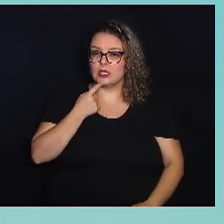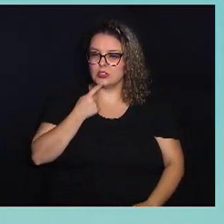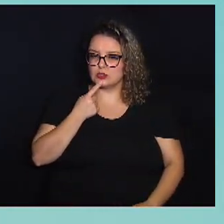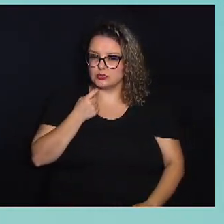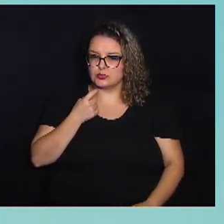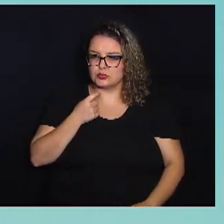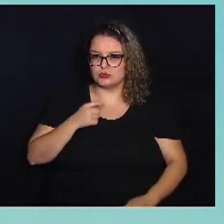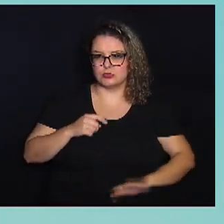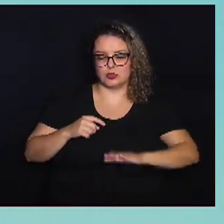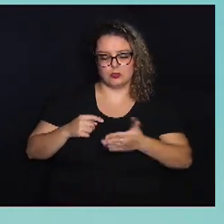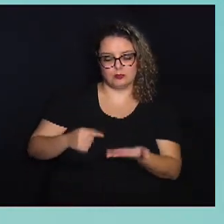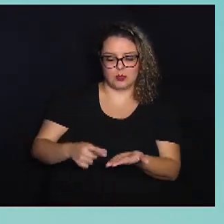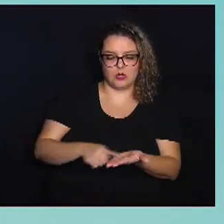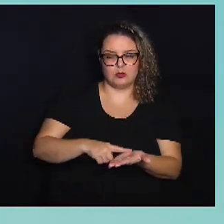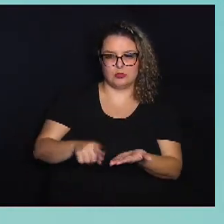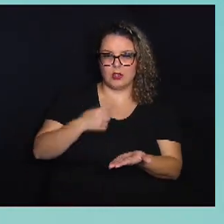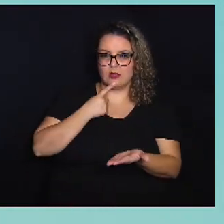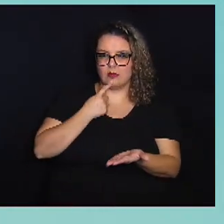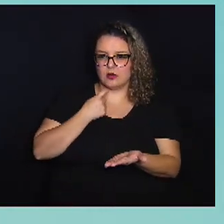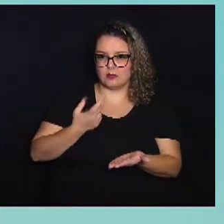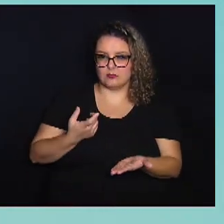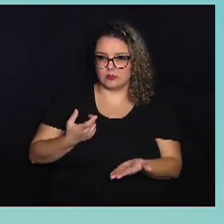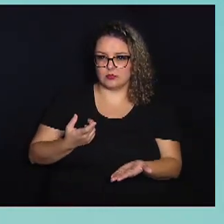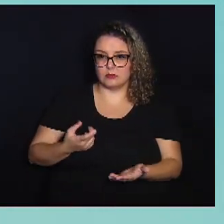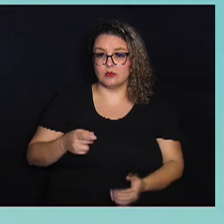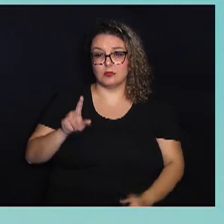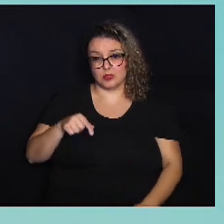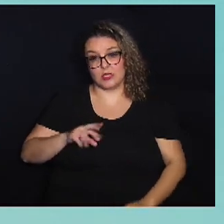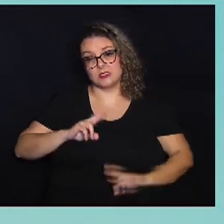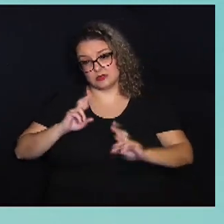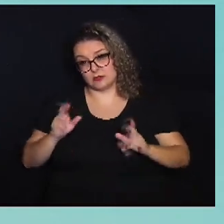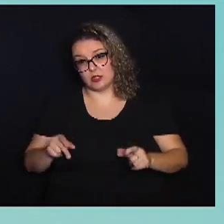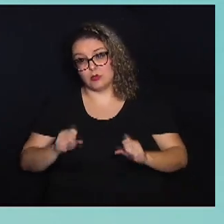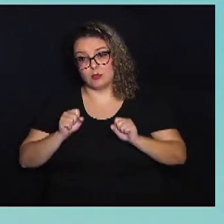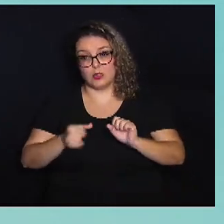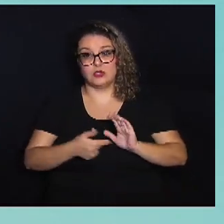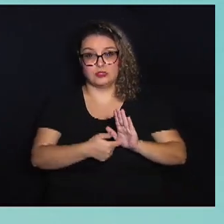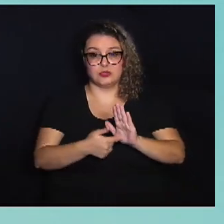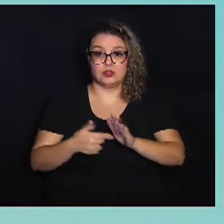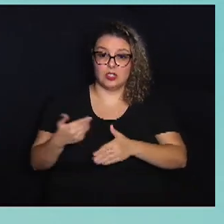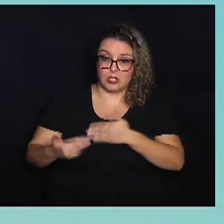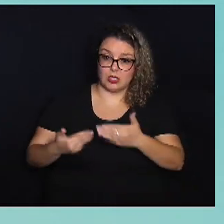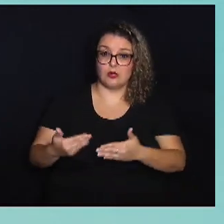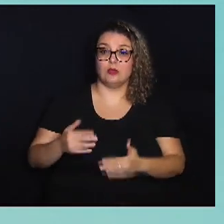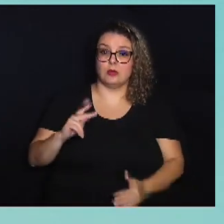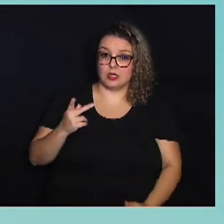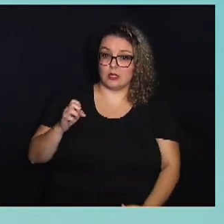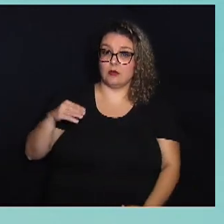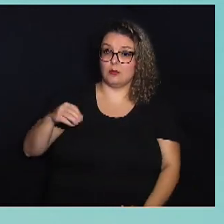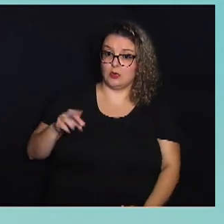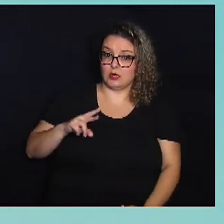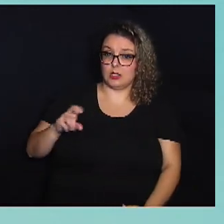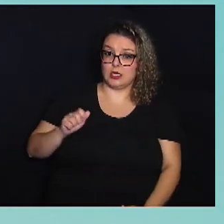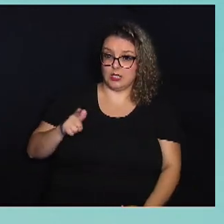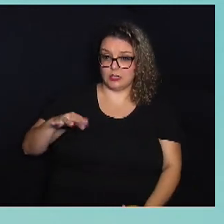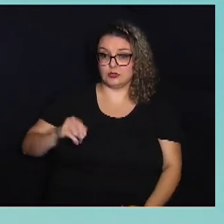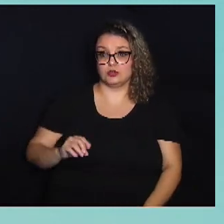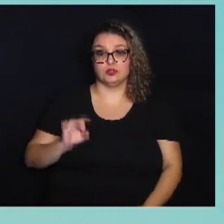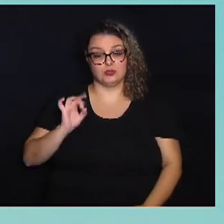parte ventral do animal, que, por ser atípica, pode indicar algum processo hemorrágico. Só um evento